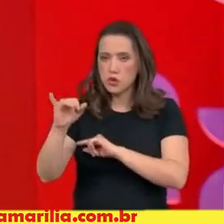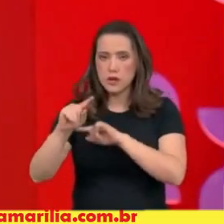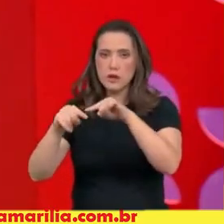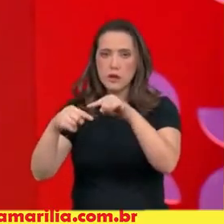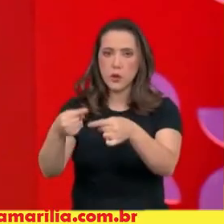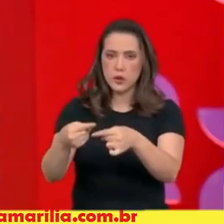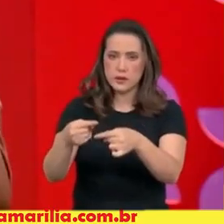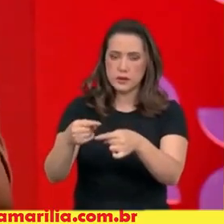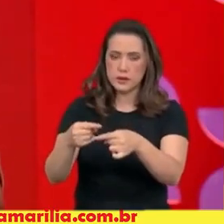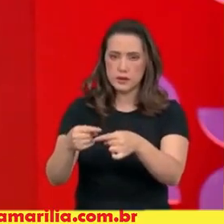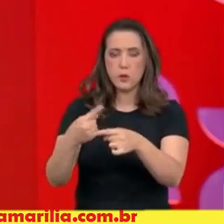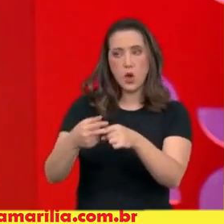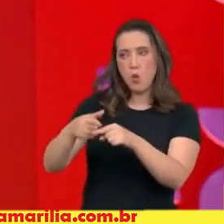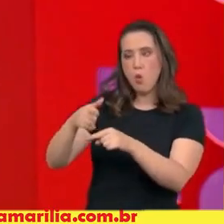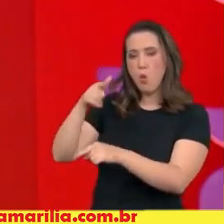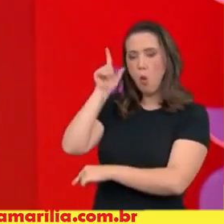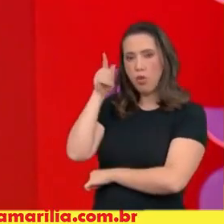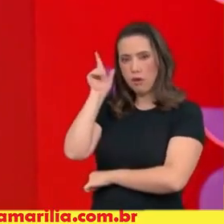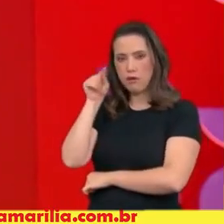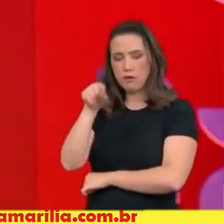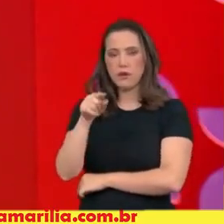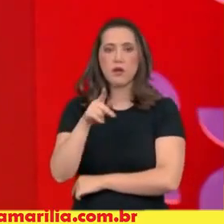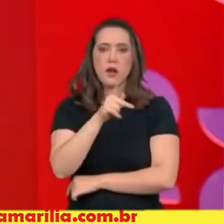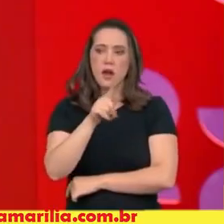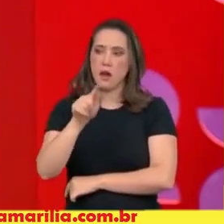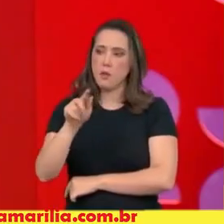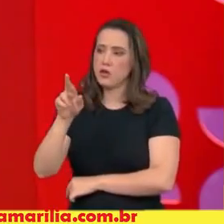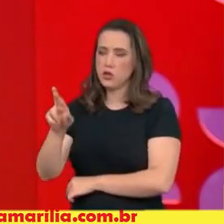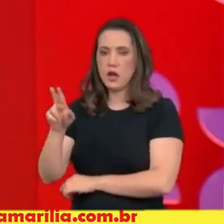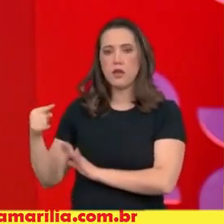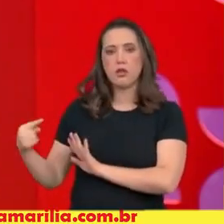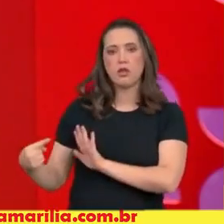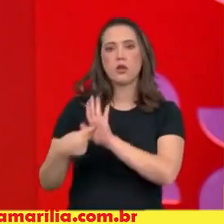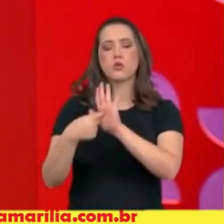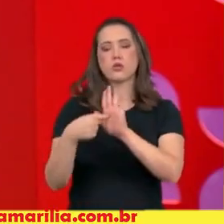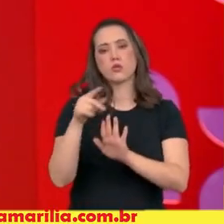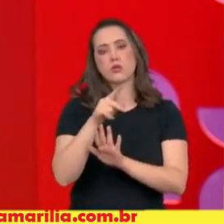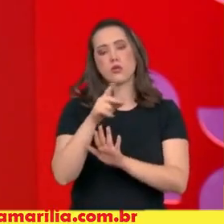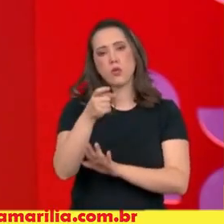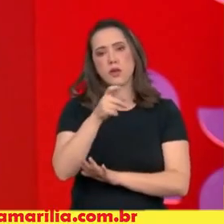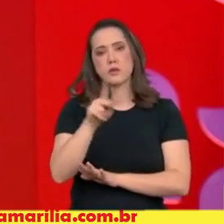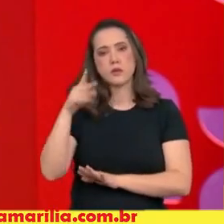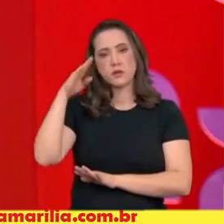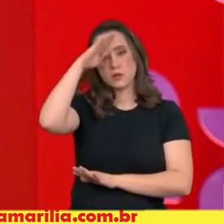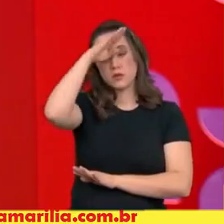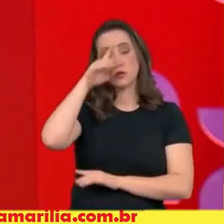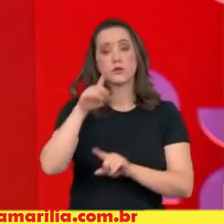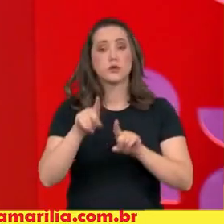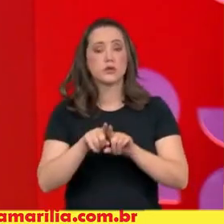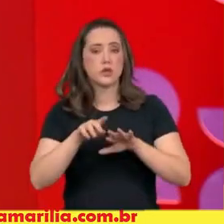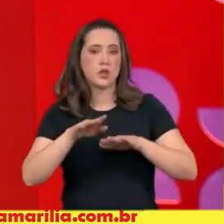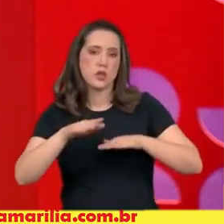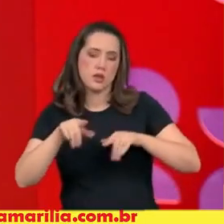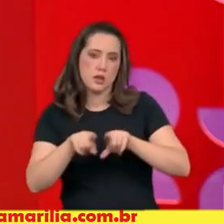aconteceu ontem, a denúncia da Procuradoria-Geral da República contra o ex-presidente Jair Bolsonaro e alguns militares